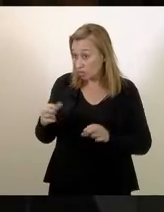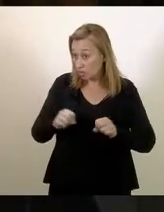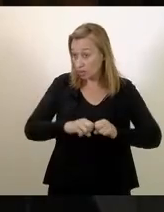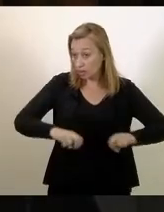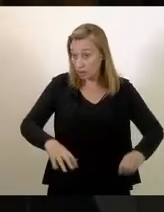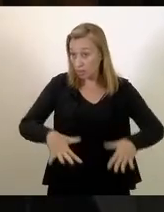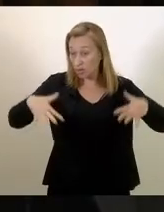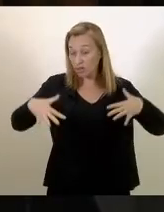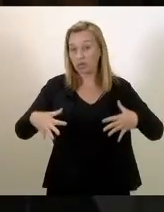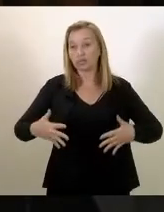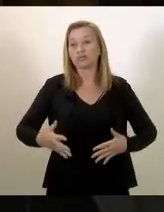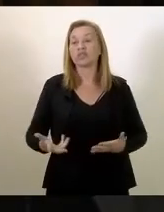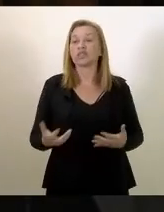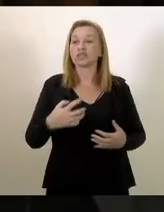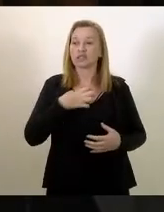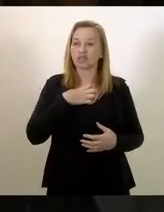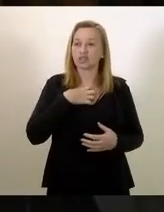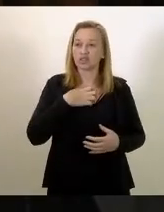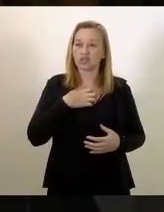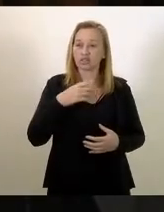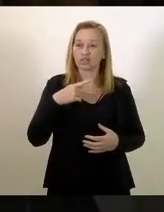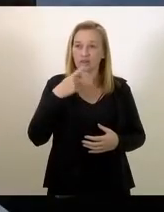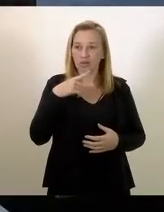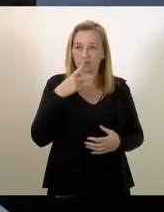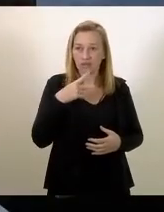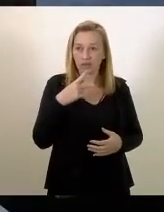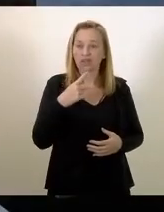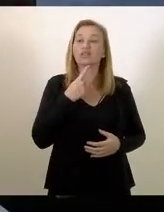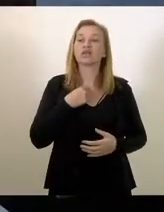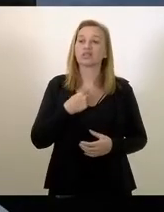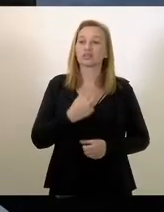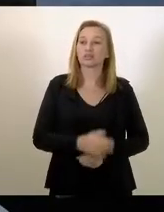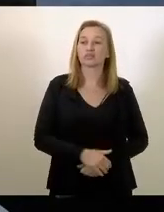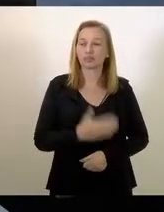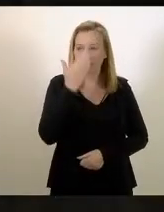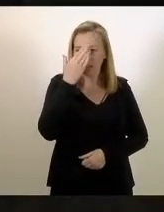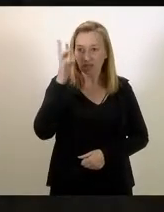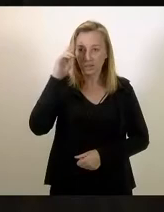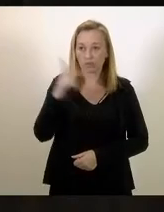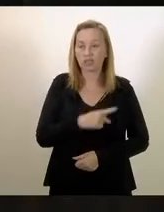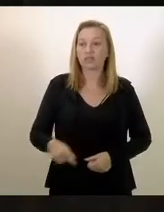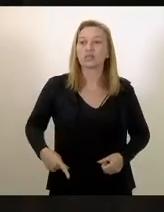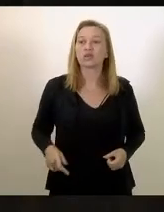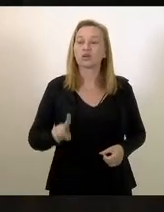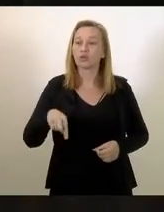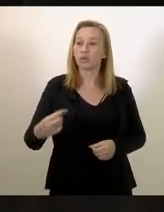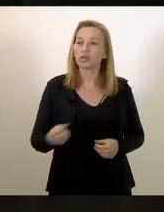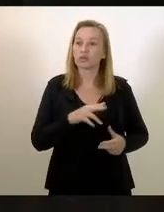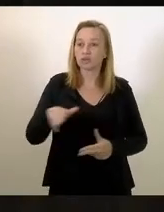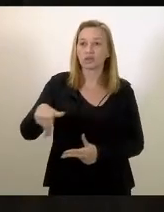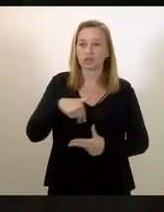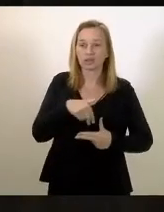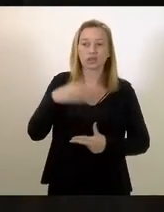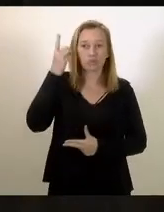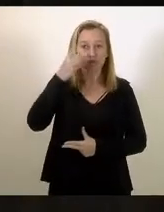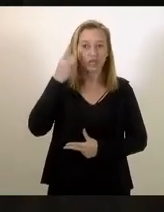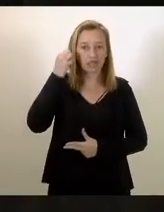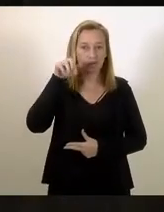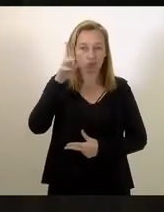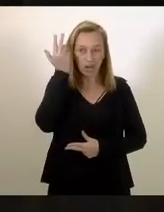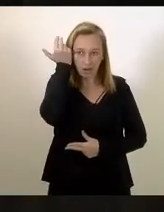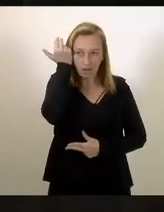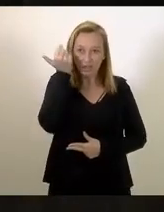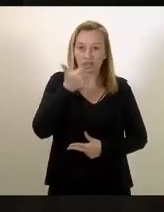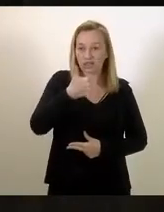motivou a fazer essas reflexões muito obrigado senhora presidente próximo orador inscrito é o novo deputado Ilmar Coelho vossa